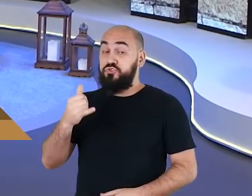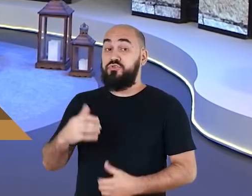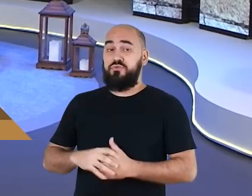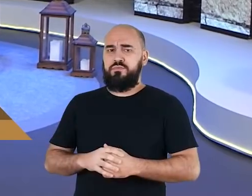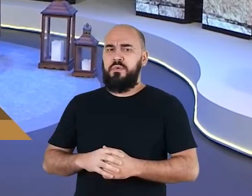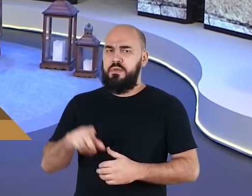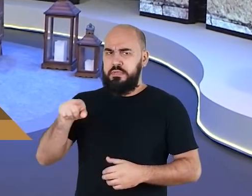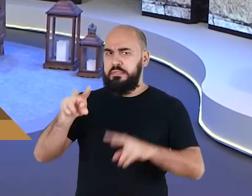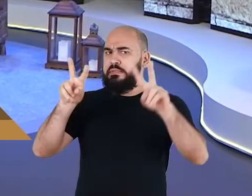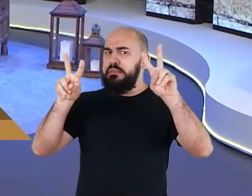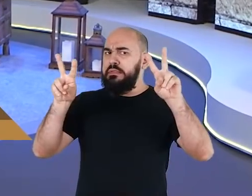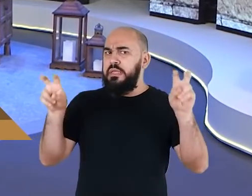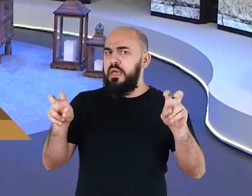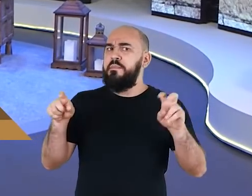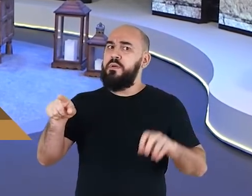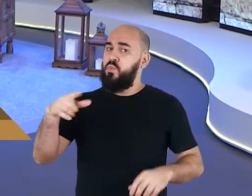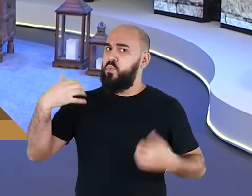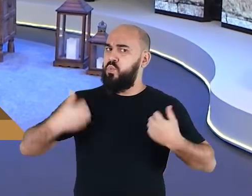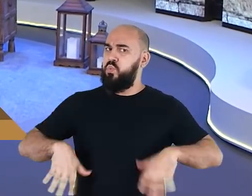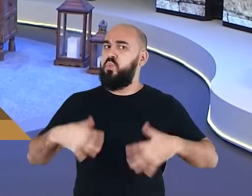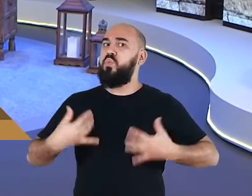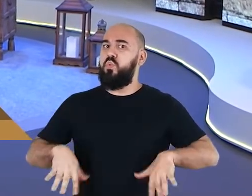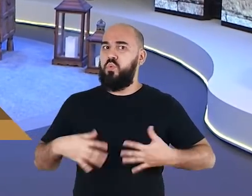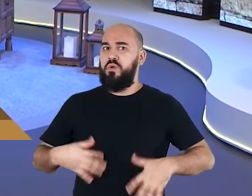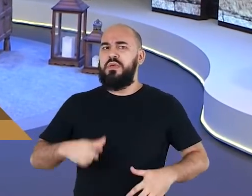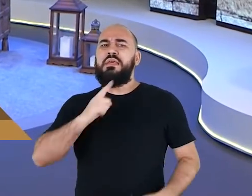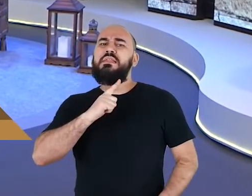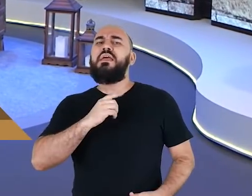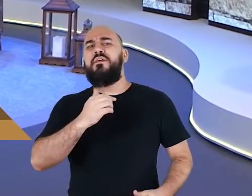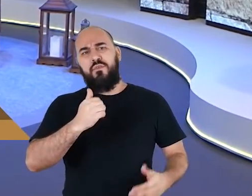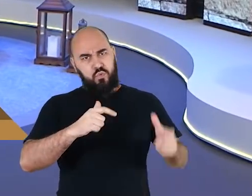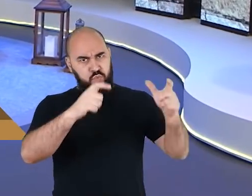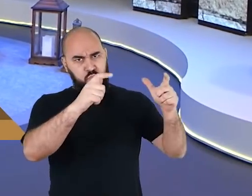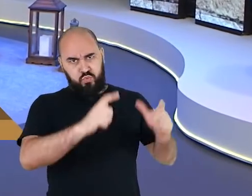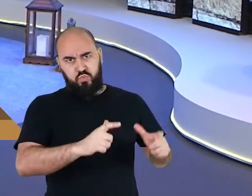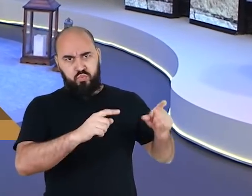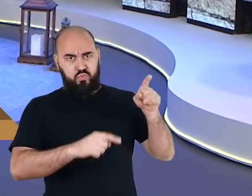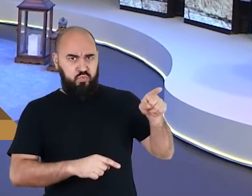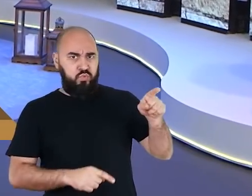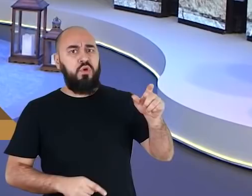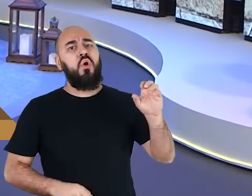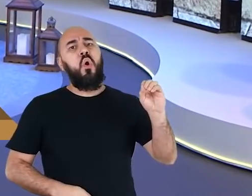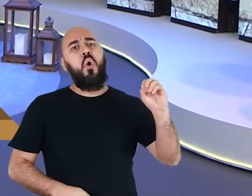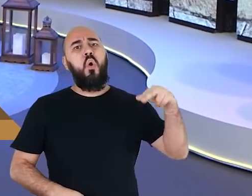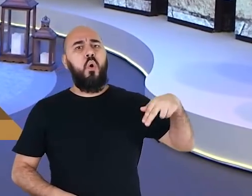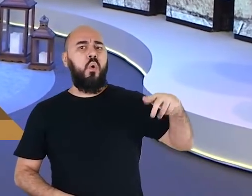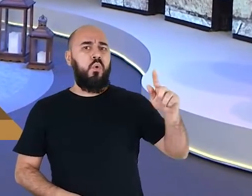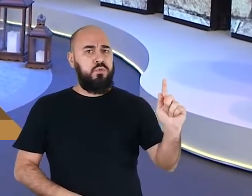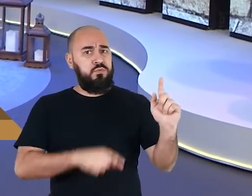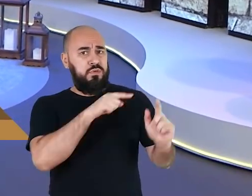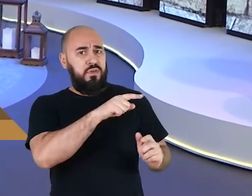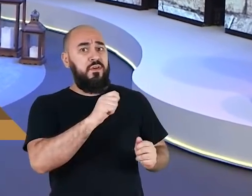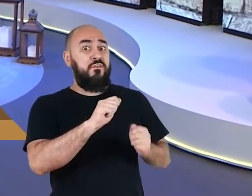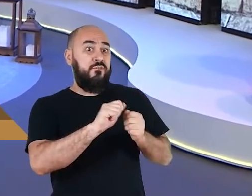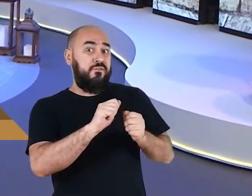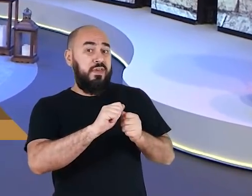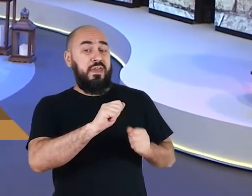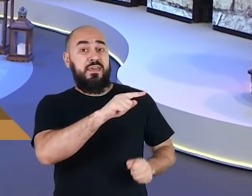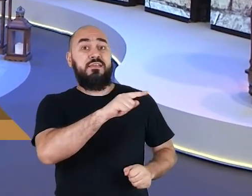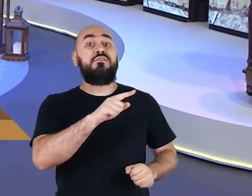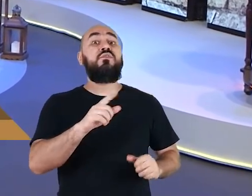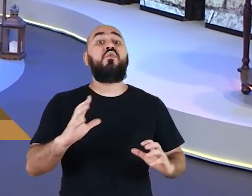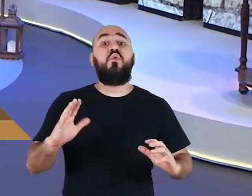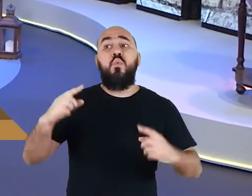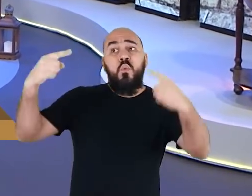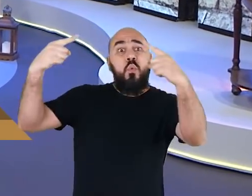promete. Há algumas décadas, uma organização não governamental chamada The New Seven Wonders promoveu um